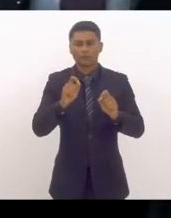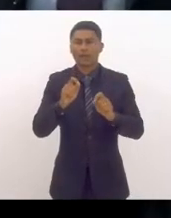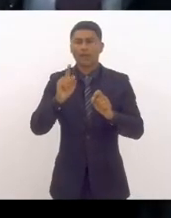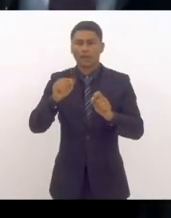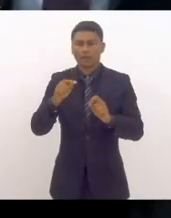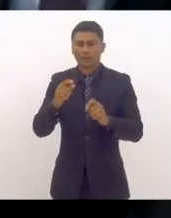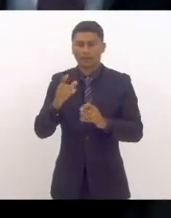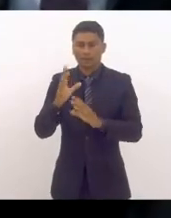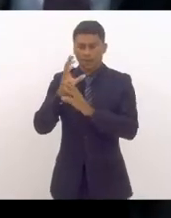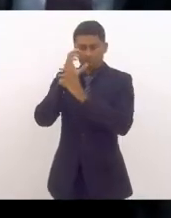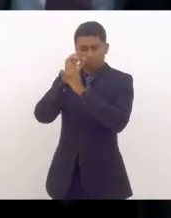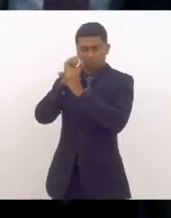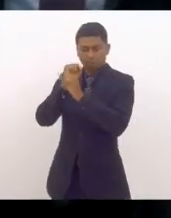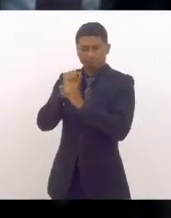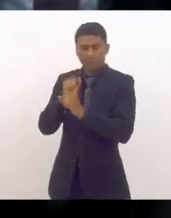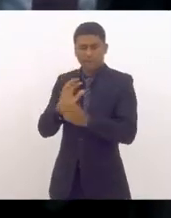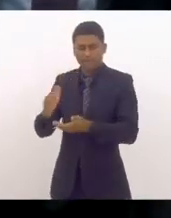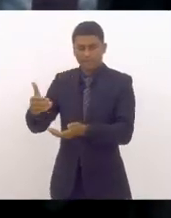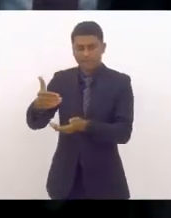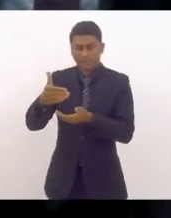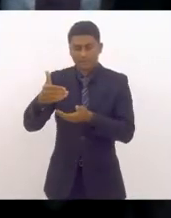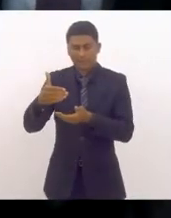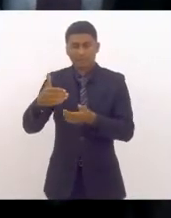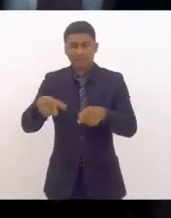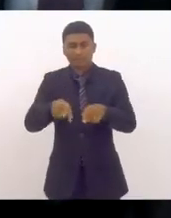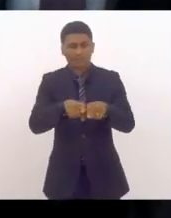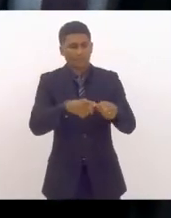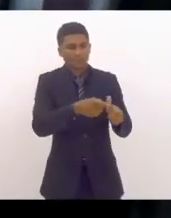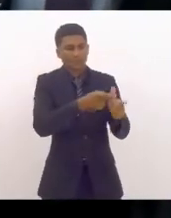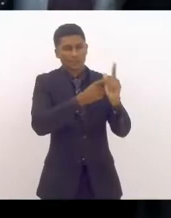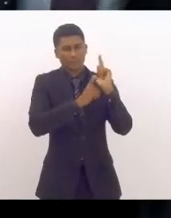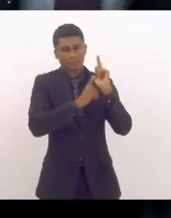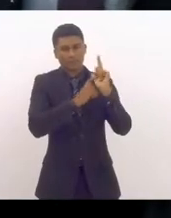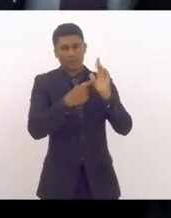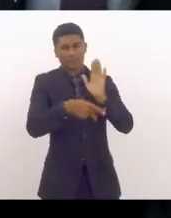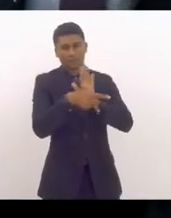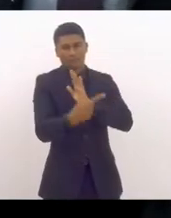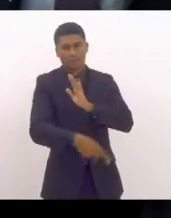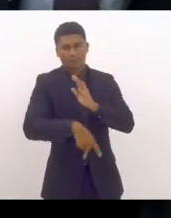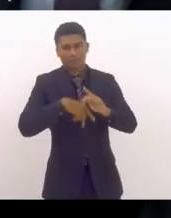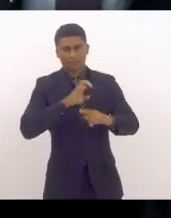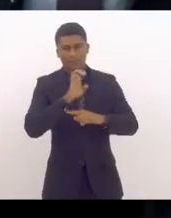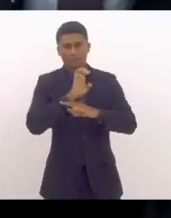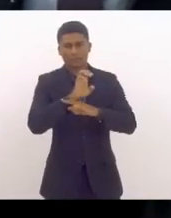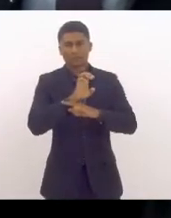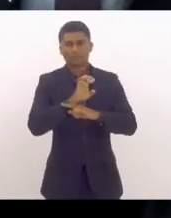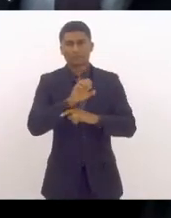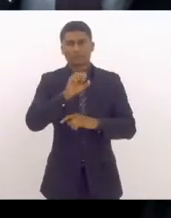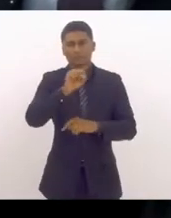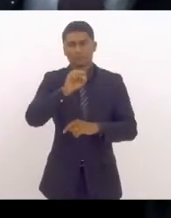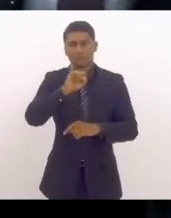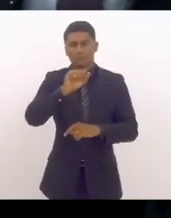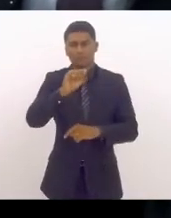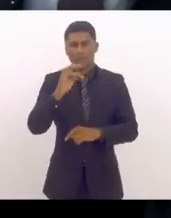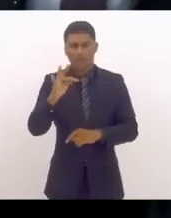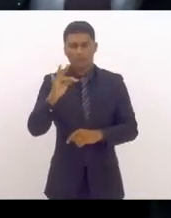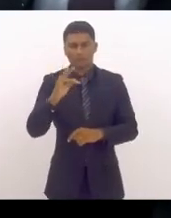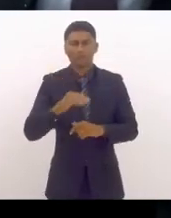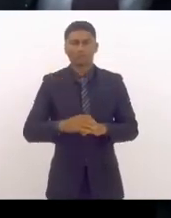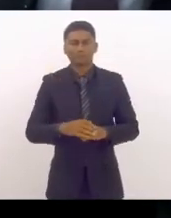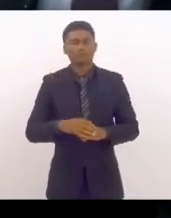despesas do Estado, o nosso popular CIAF, consta na